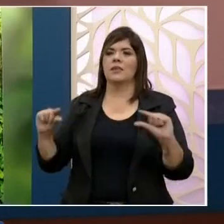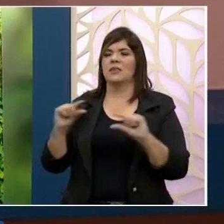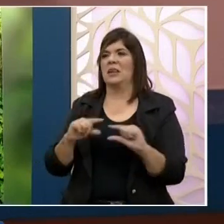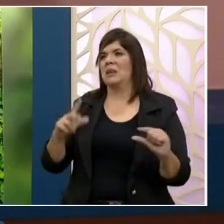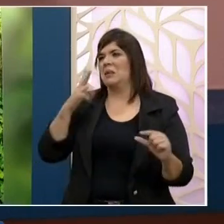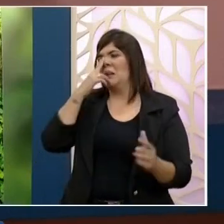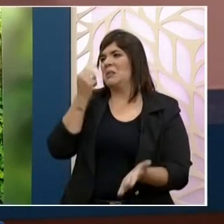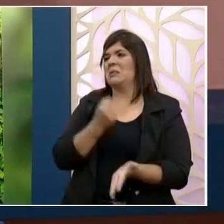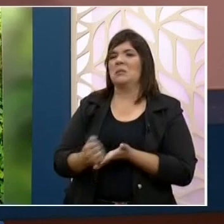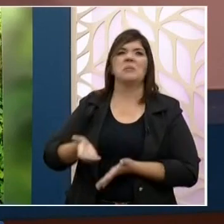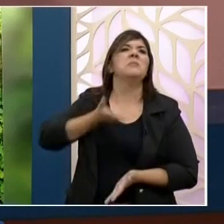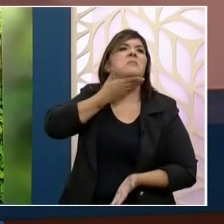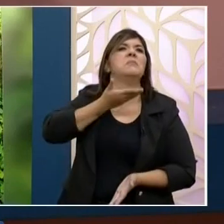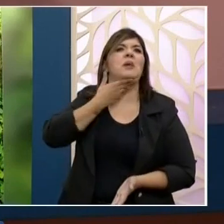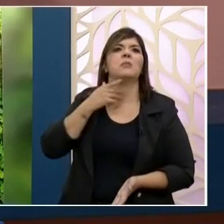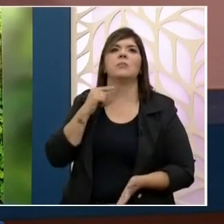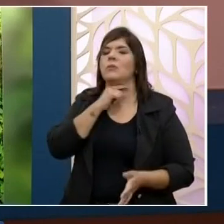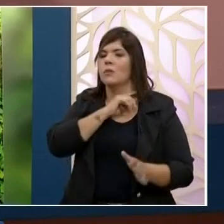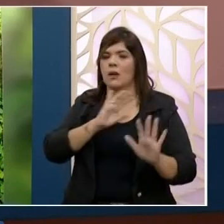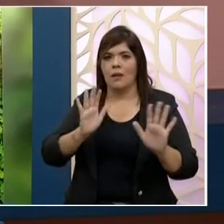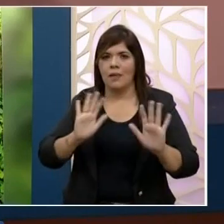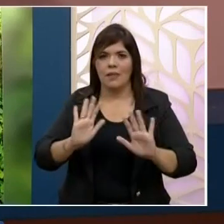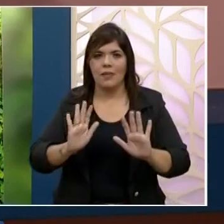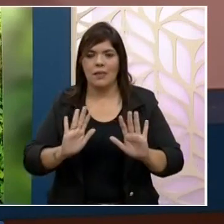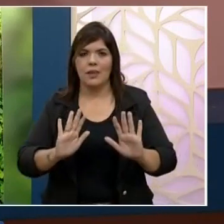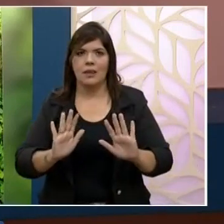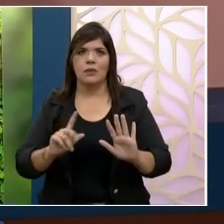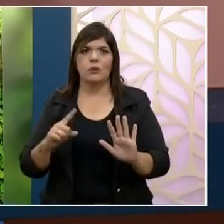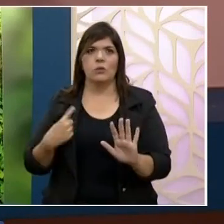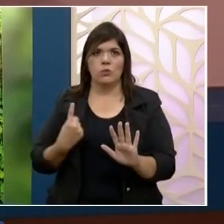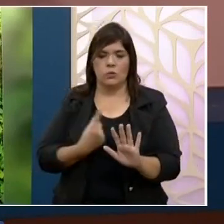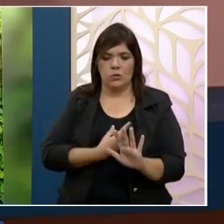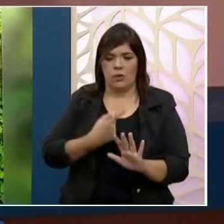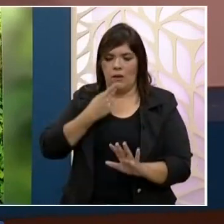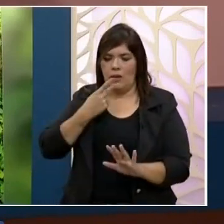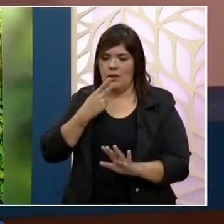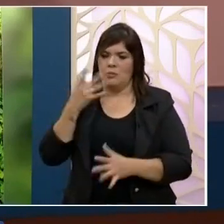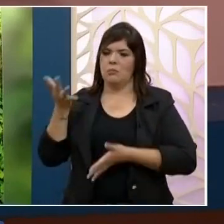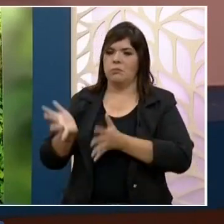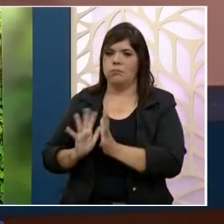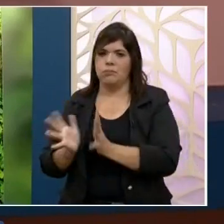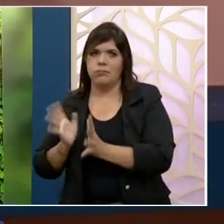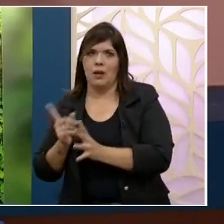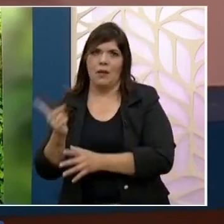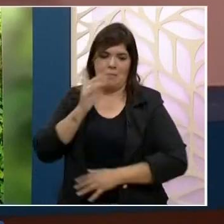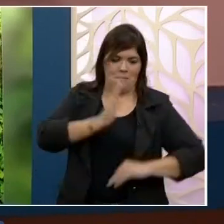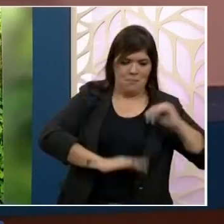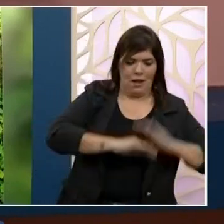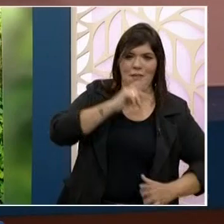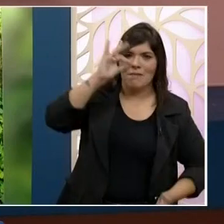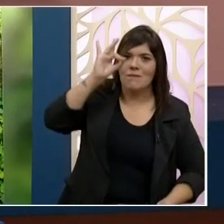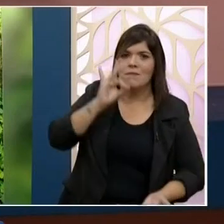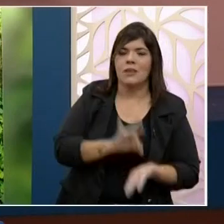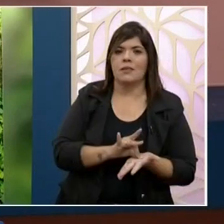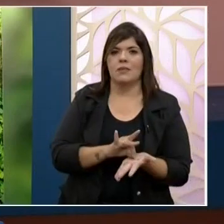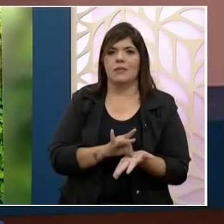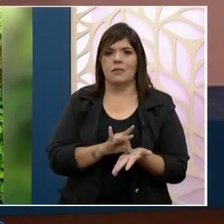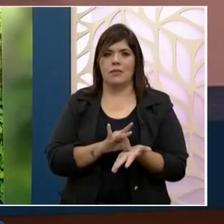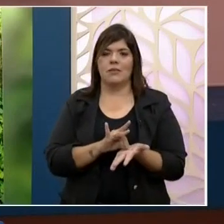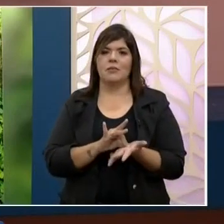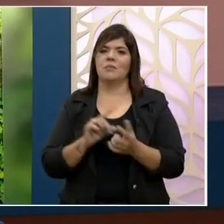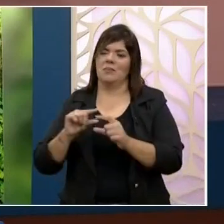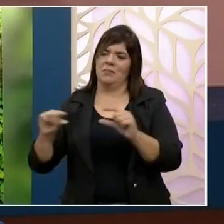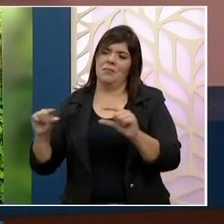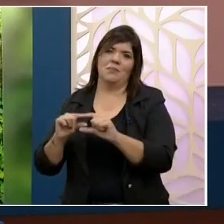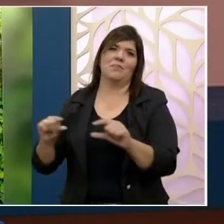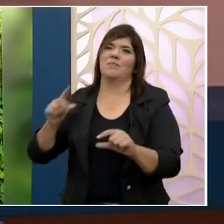né? Mas se tudo que a gente fala, a gente realmente praticar, essa frase ela vai